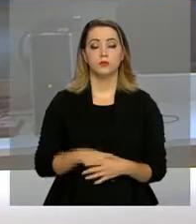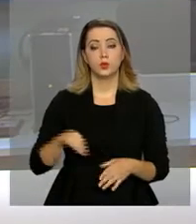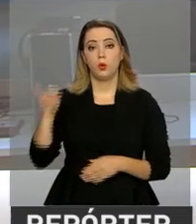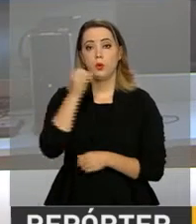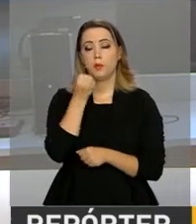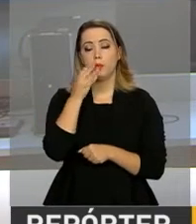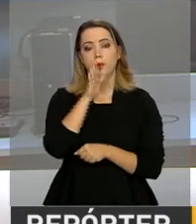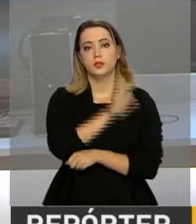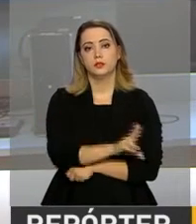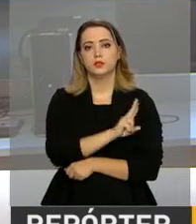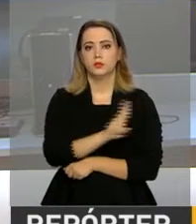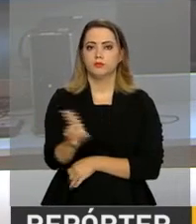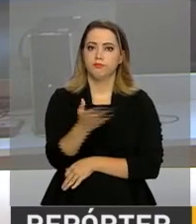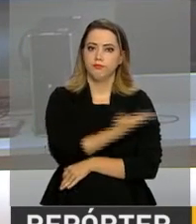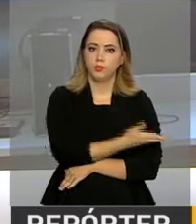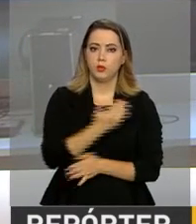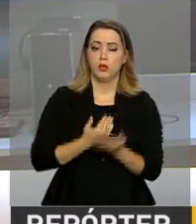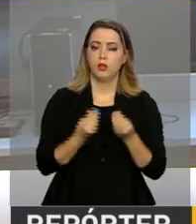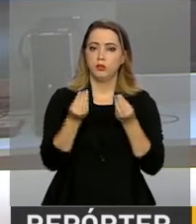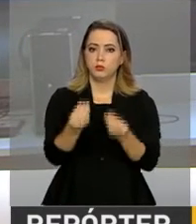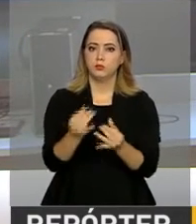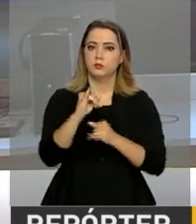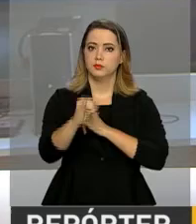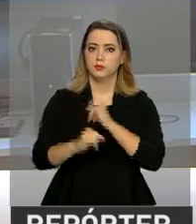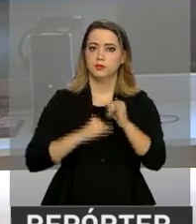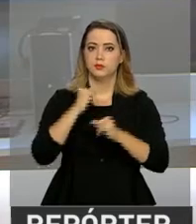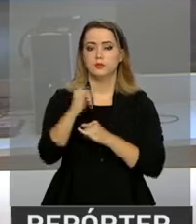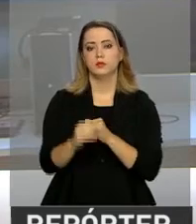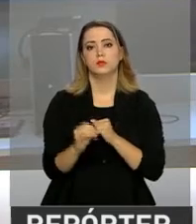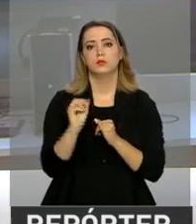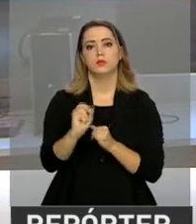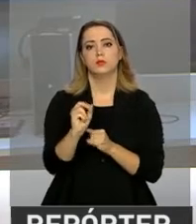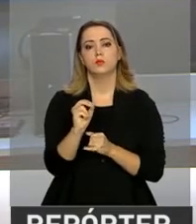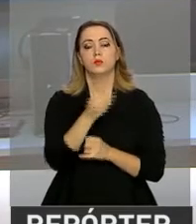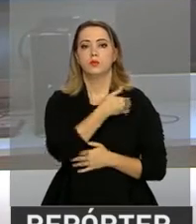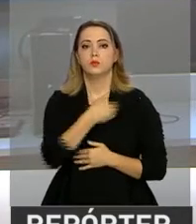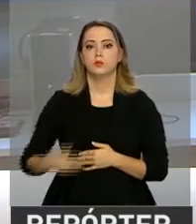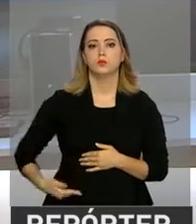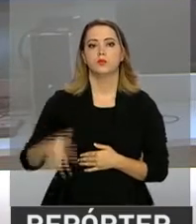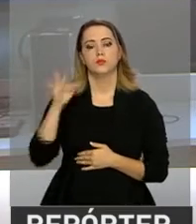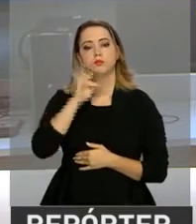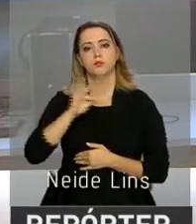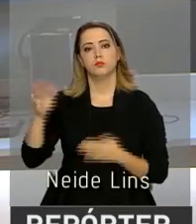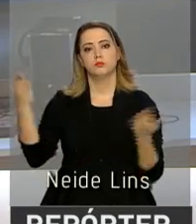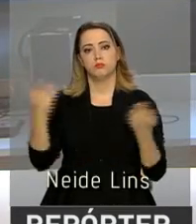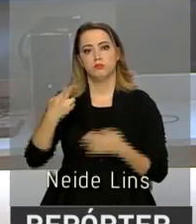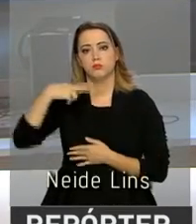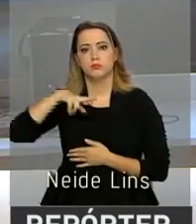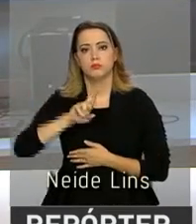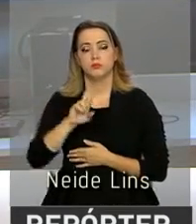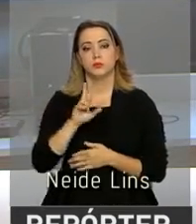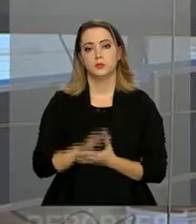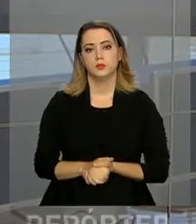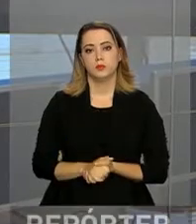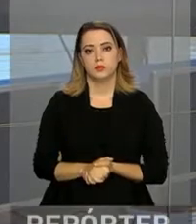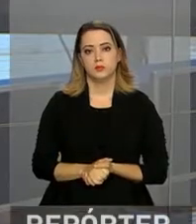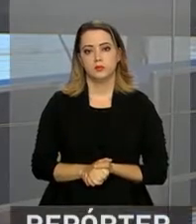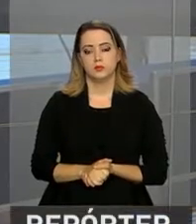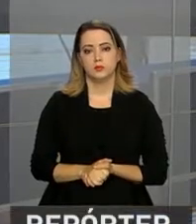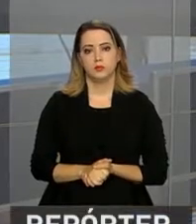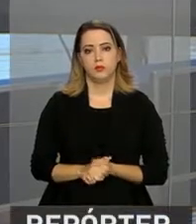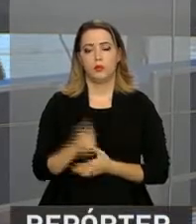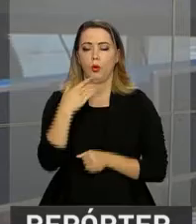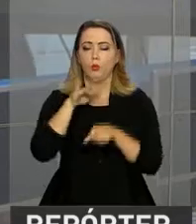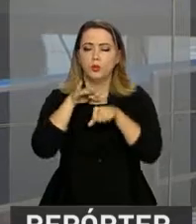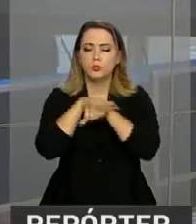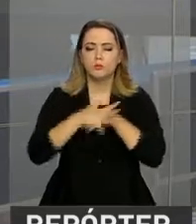Olá, boa tarde. Eu sou José Luiz Filho e a partir de agora trago para você as notícias do governo federal aqui no Repórter NBR. Uma